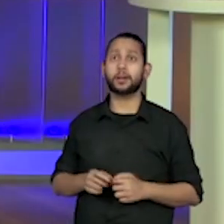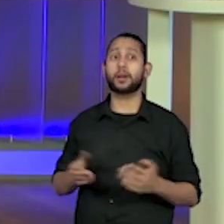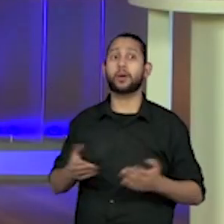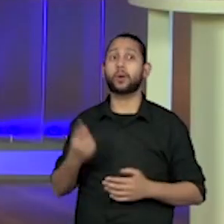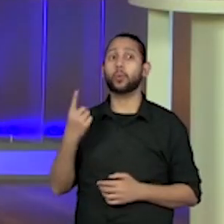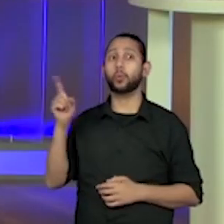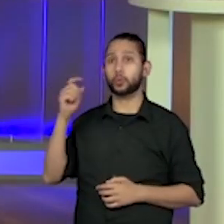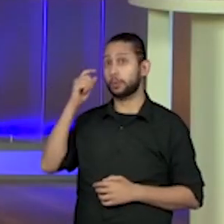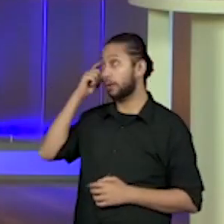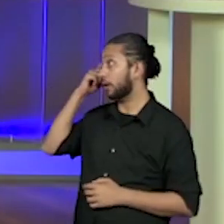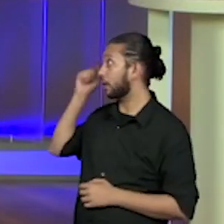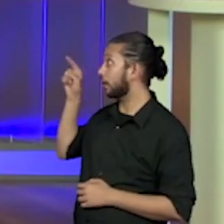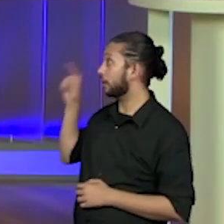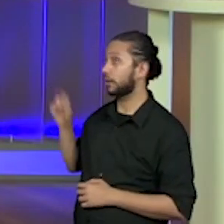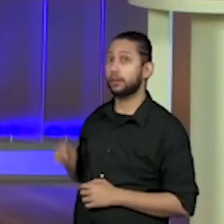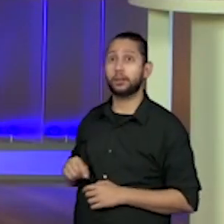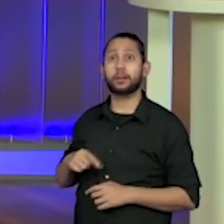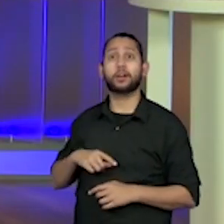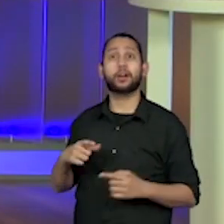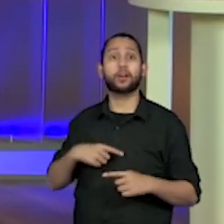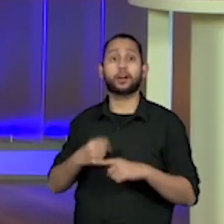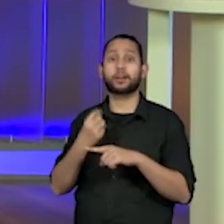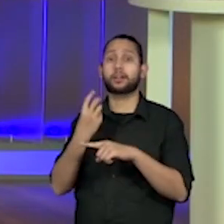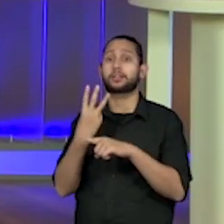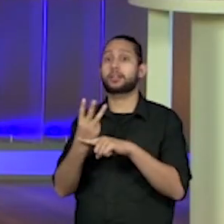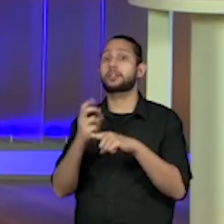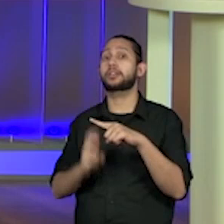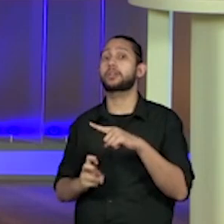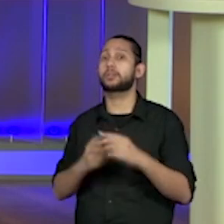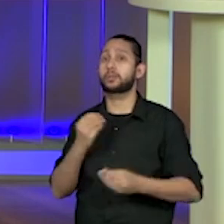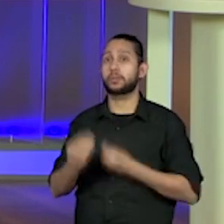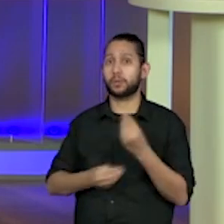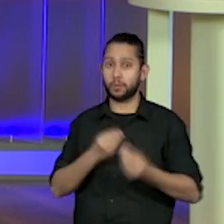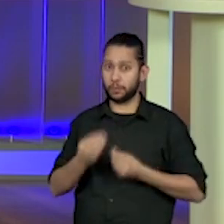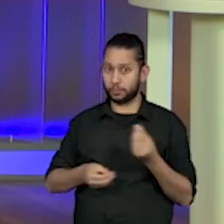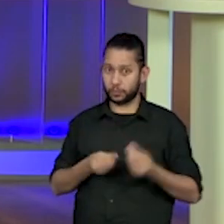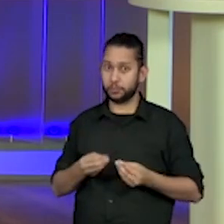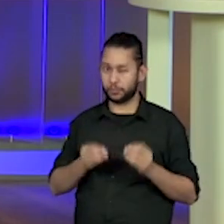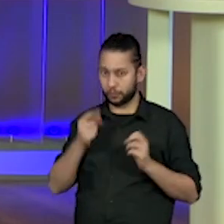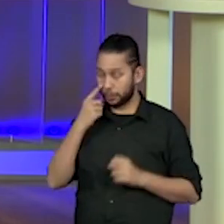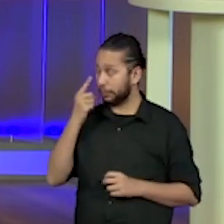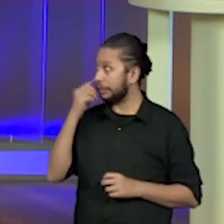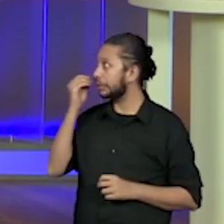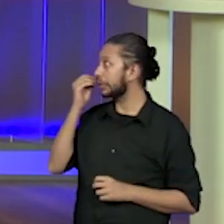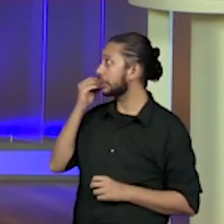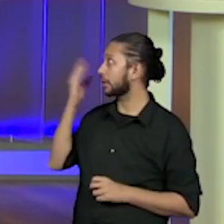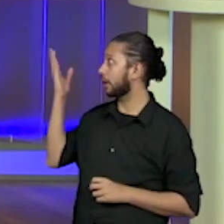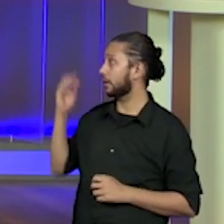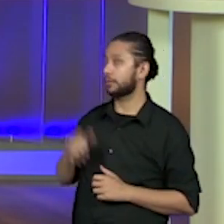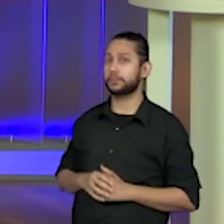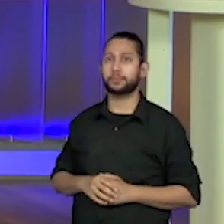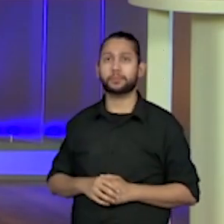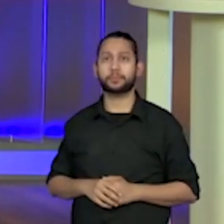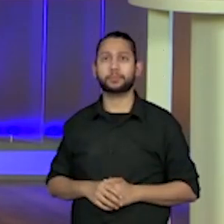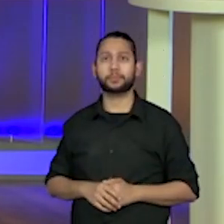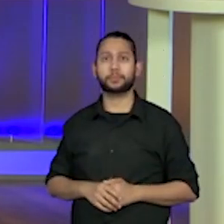volto explicando para vocês um pouco melhor sobre a representação gráfica, tá bom? Pode ser? Então, vamos aqui ó, na última